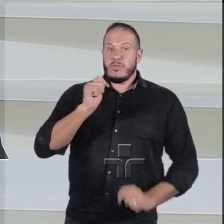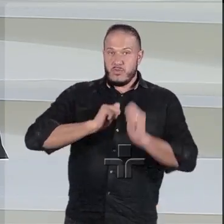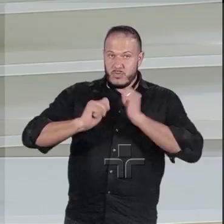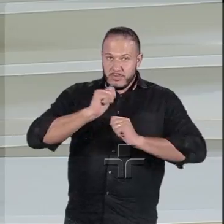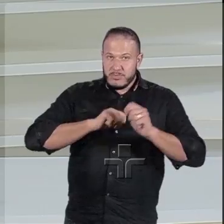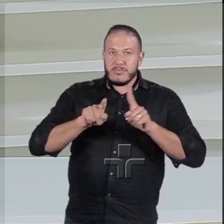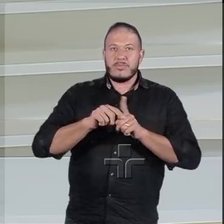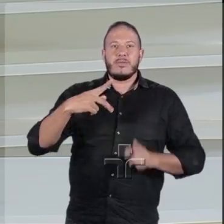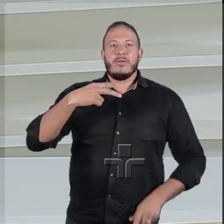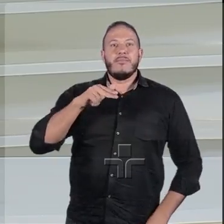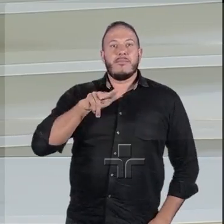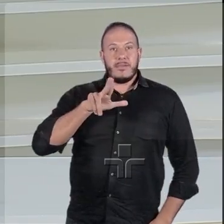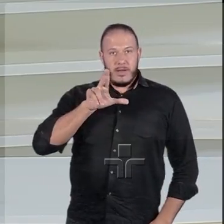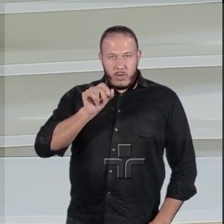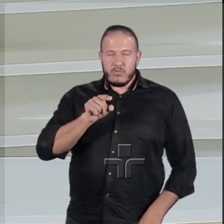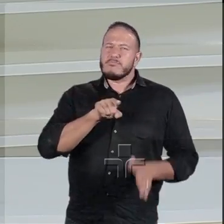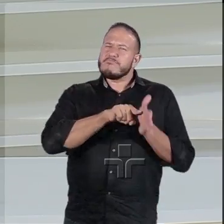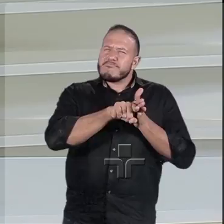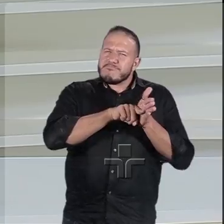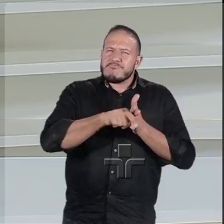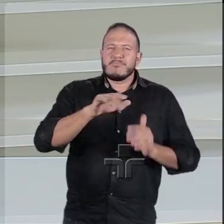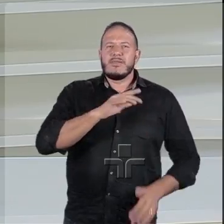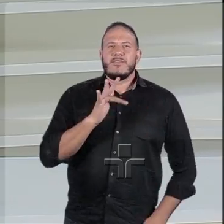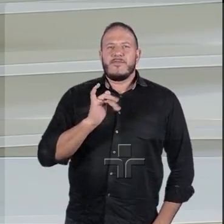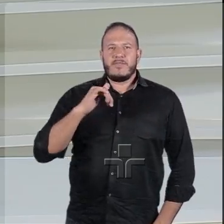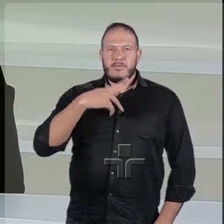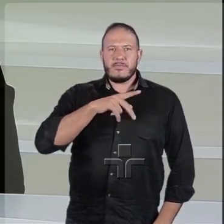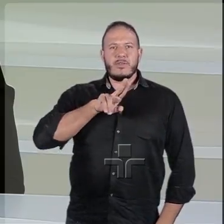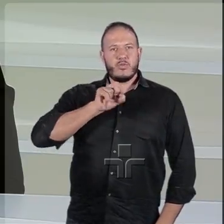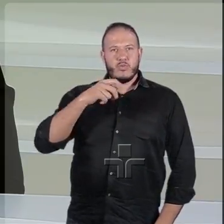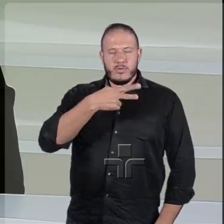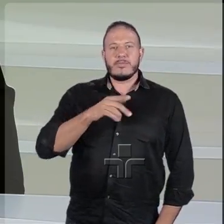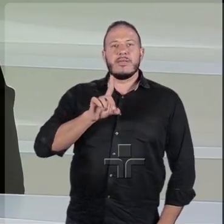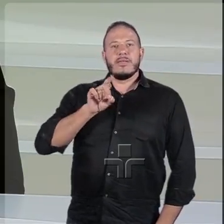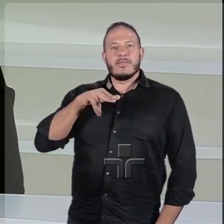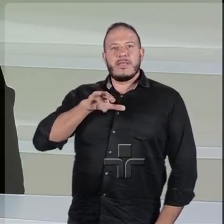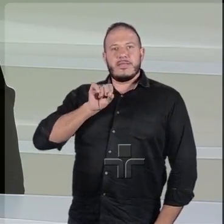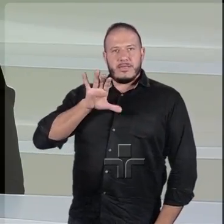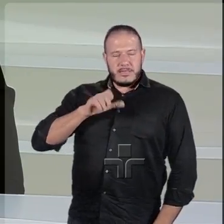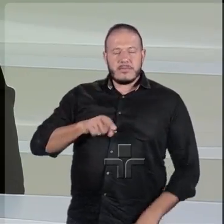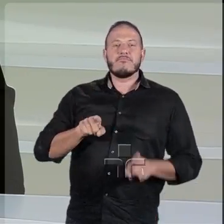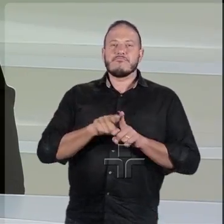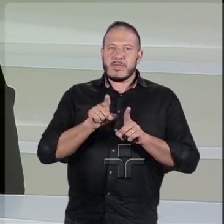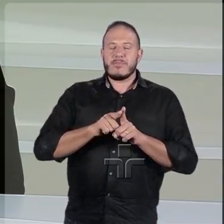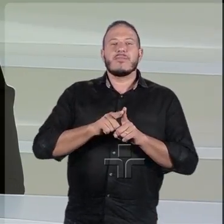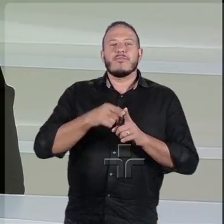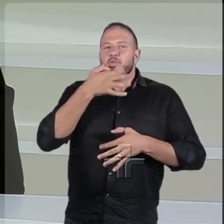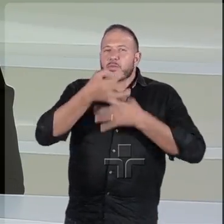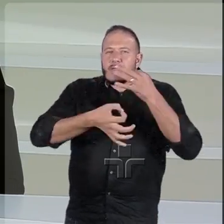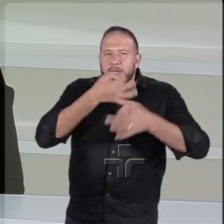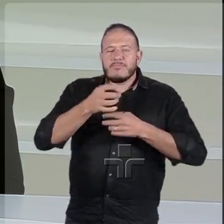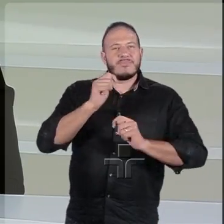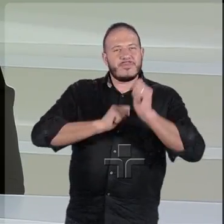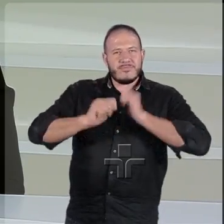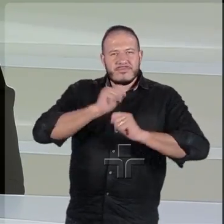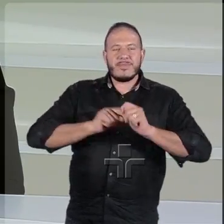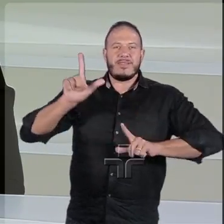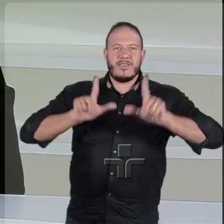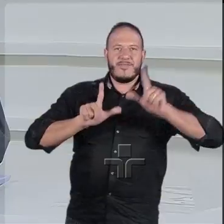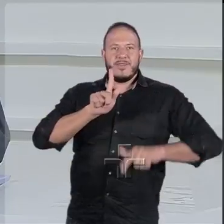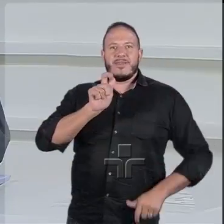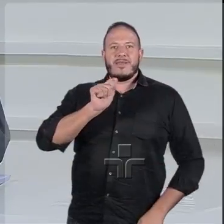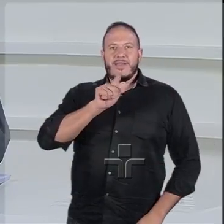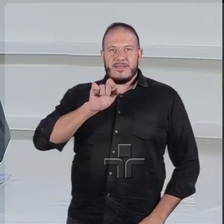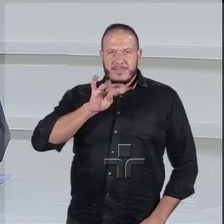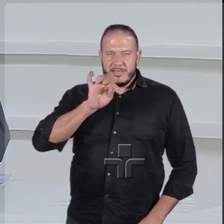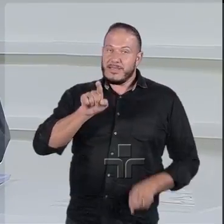Paulo Tafner, pesquisador da FIP-USP. Denise Campos de Toledo, comentarista de economia da TV Gazeta e